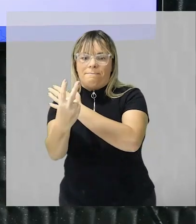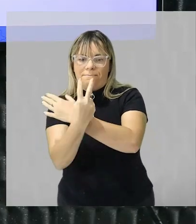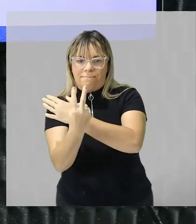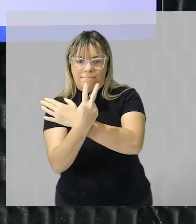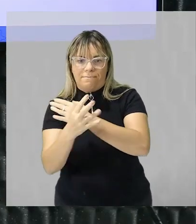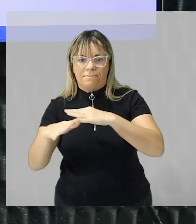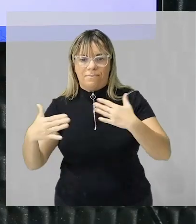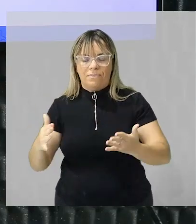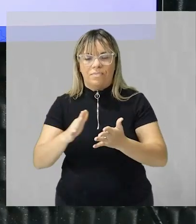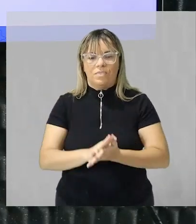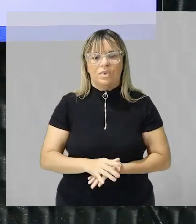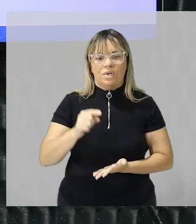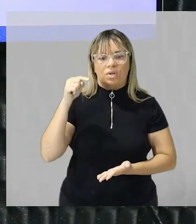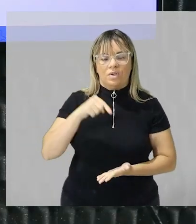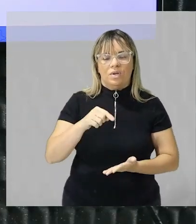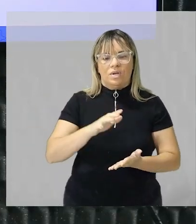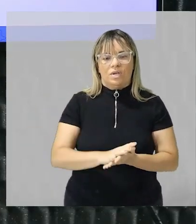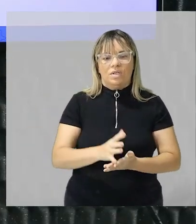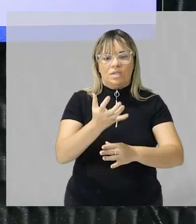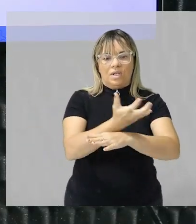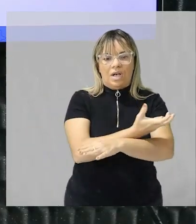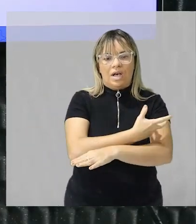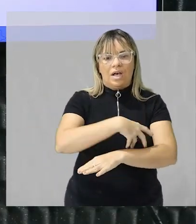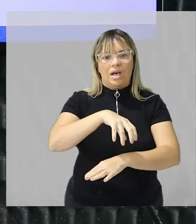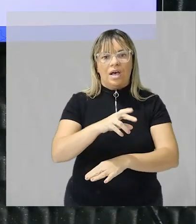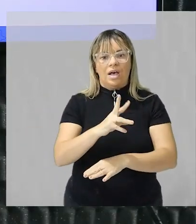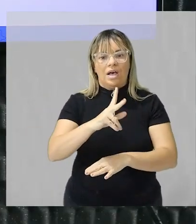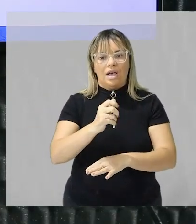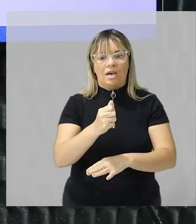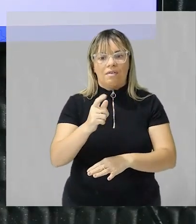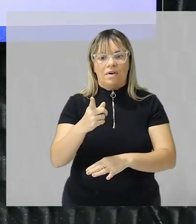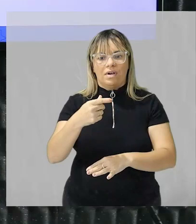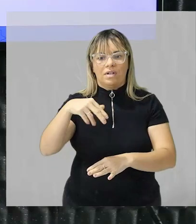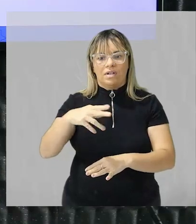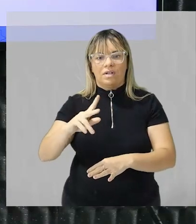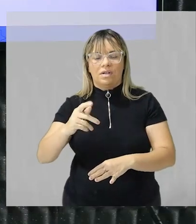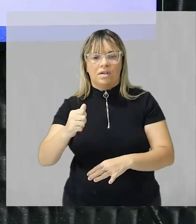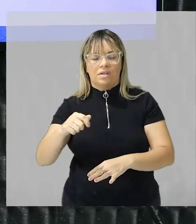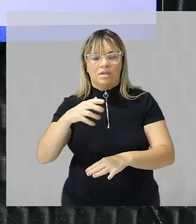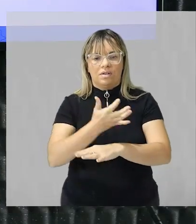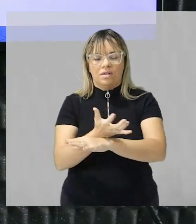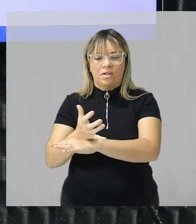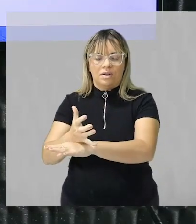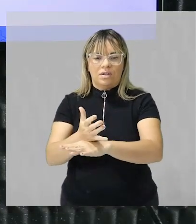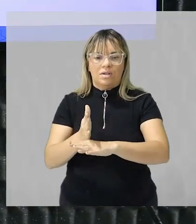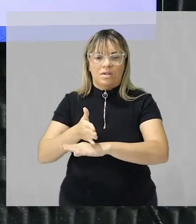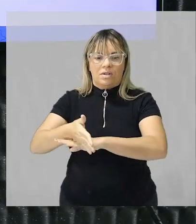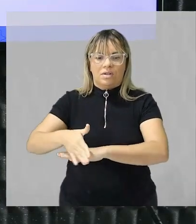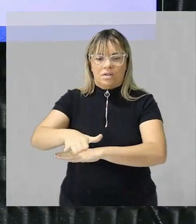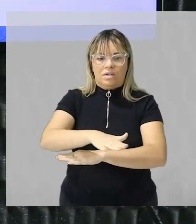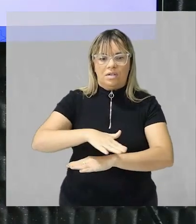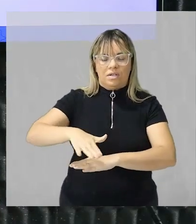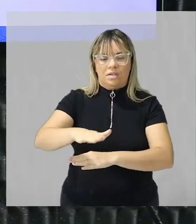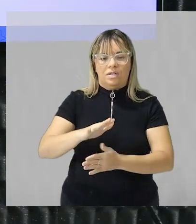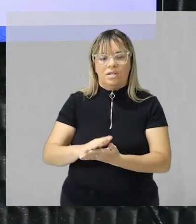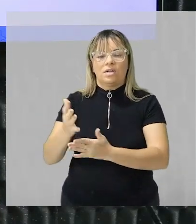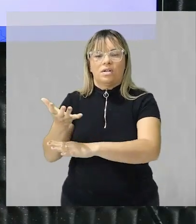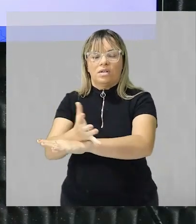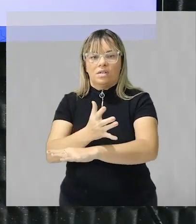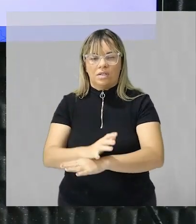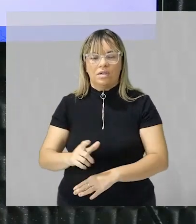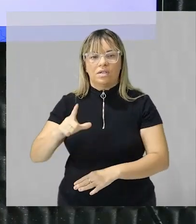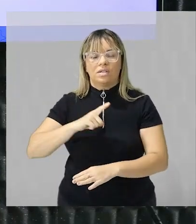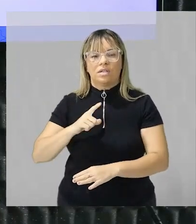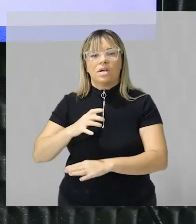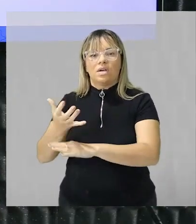que invade, uma planta invasora. E na plantação nós temos a planta de interesse e a erva daninha. Então